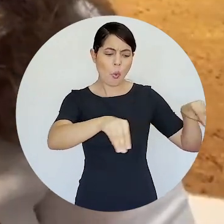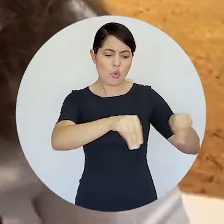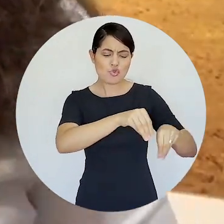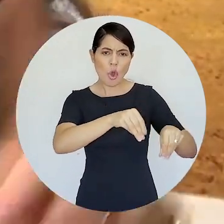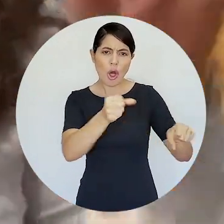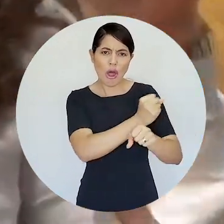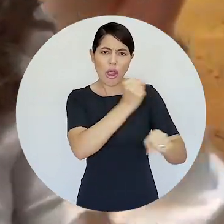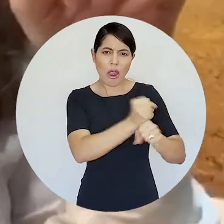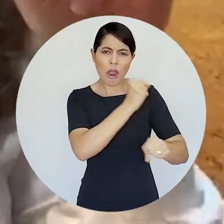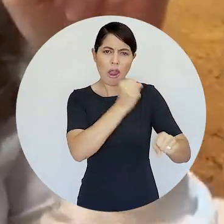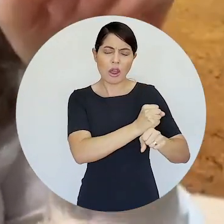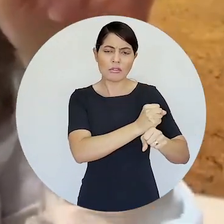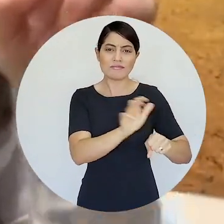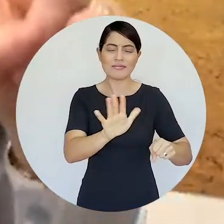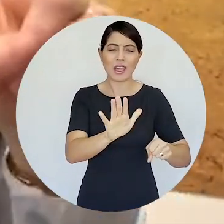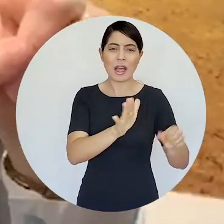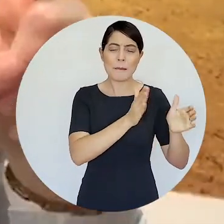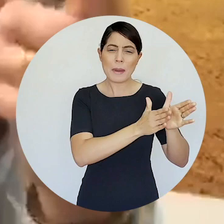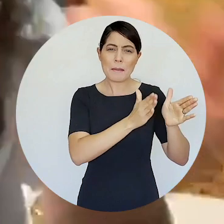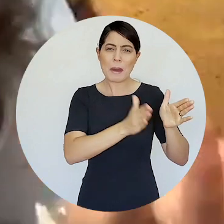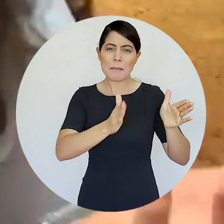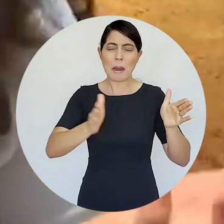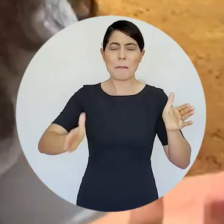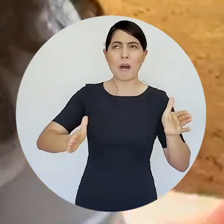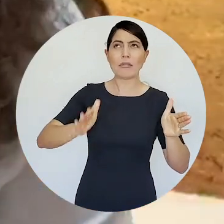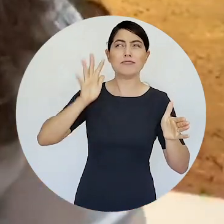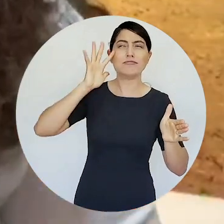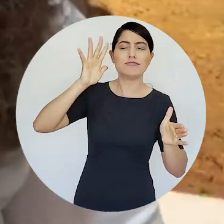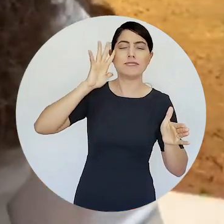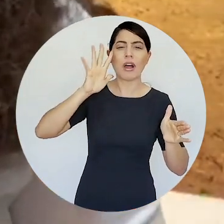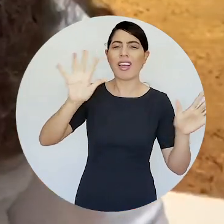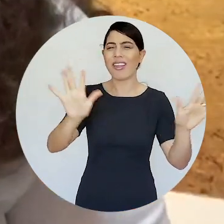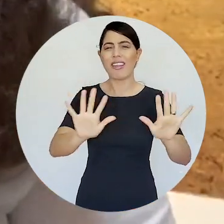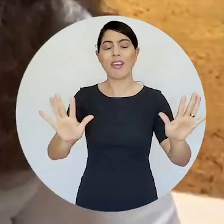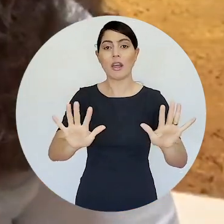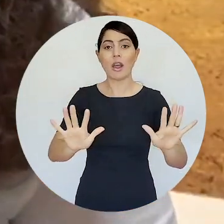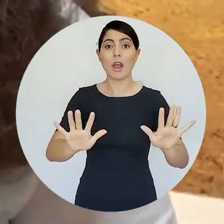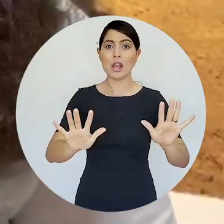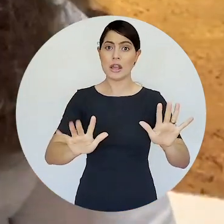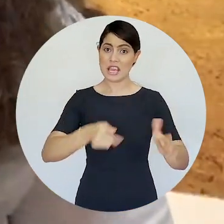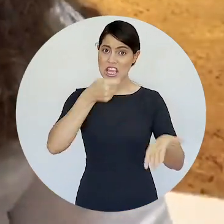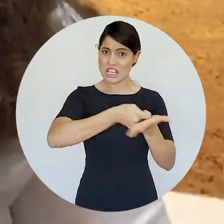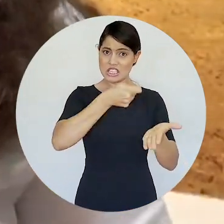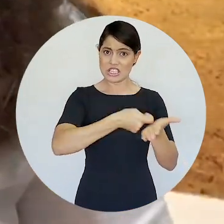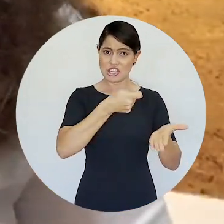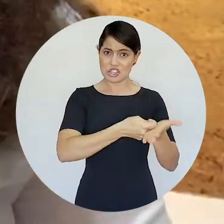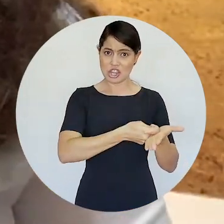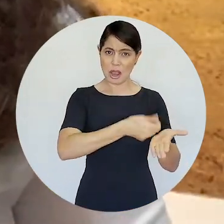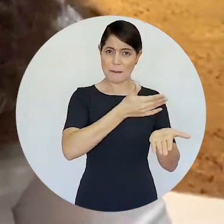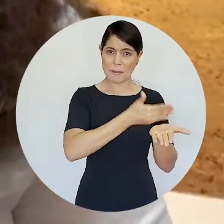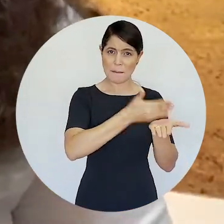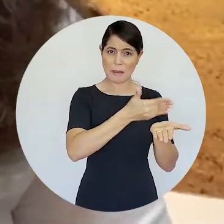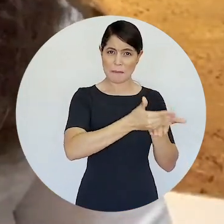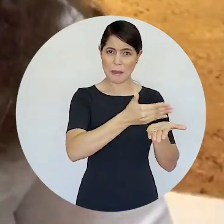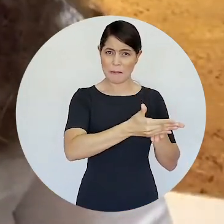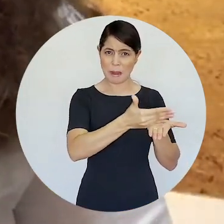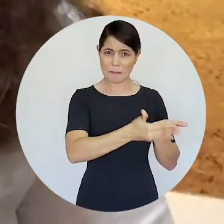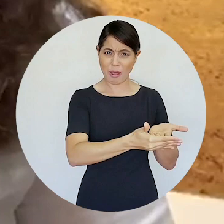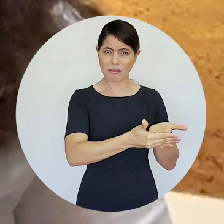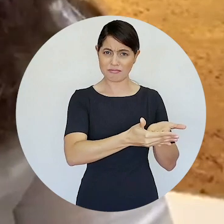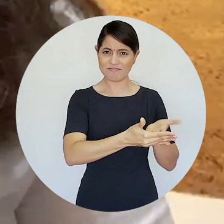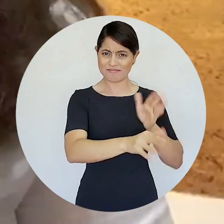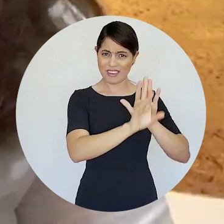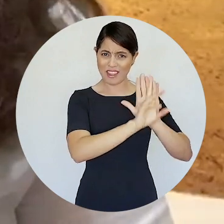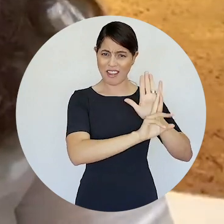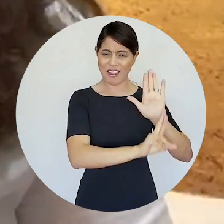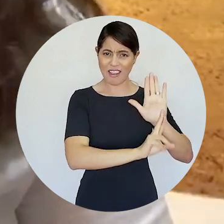solo. A cidade ordenada é uma ilusão. Quanto mais exigente é a regra de construção numa dada região